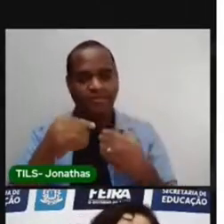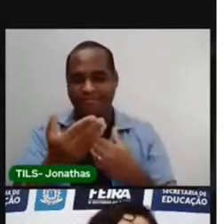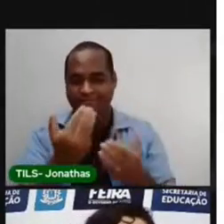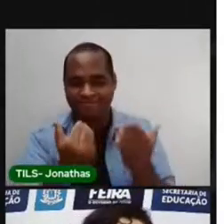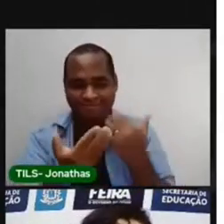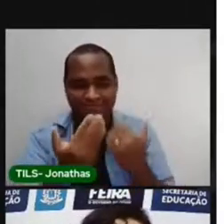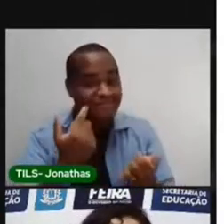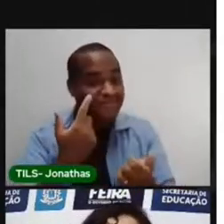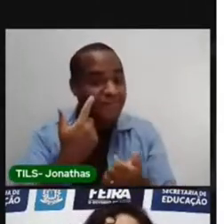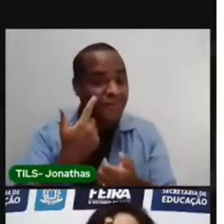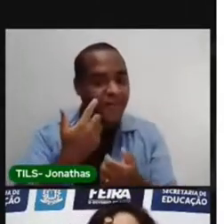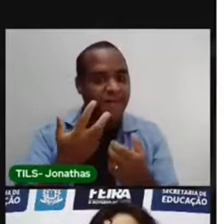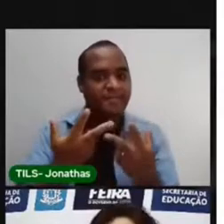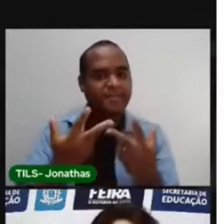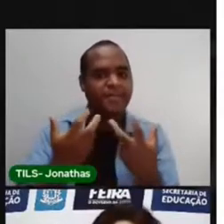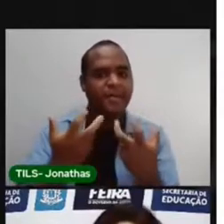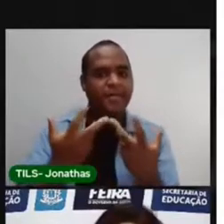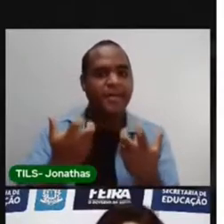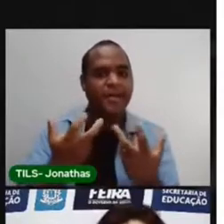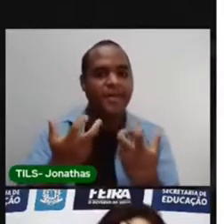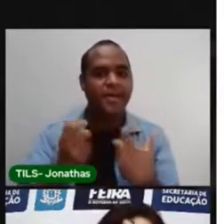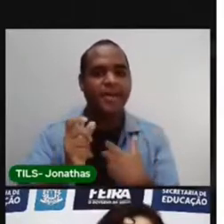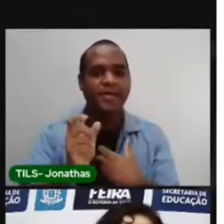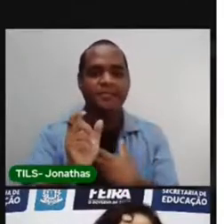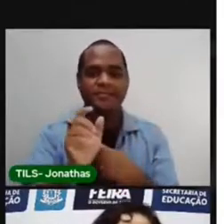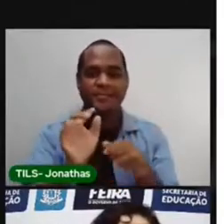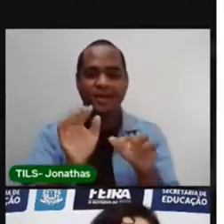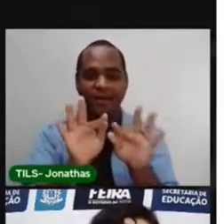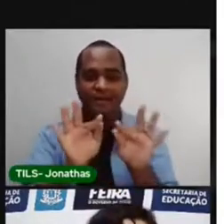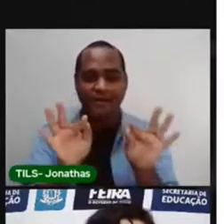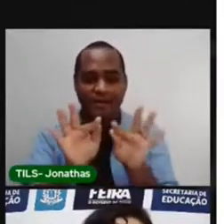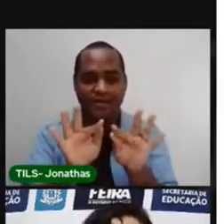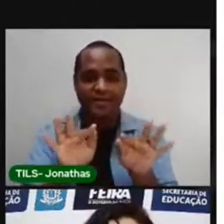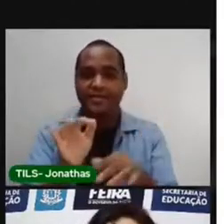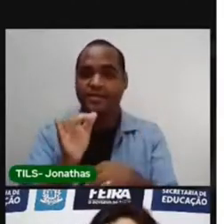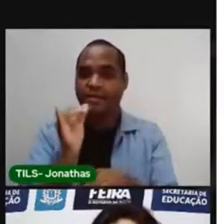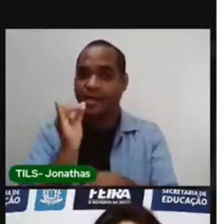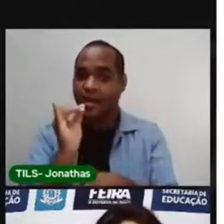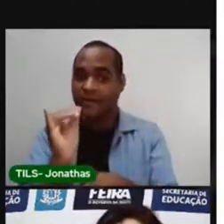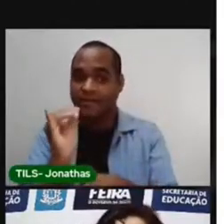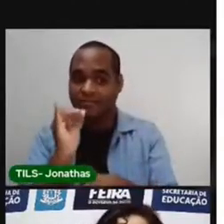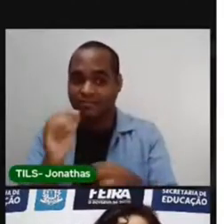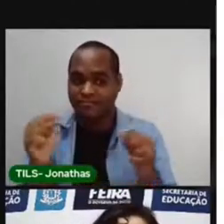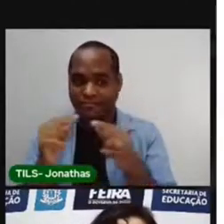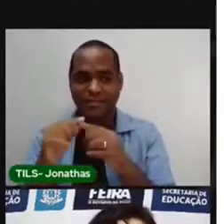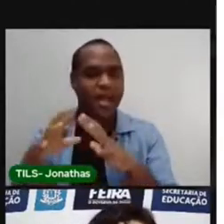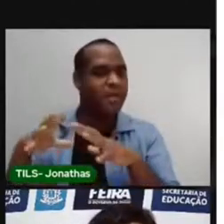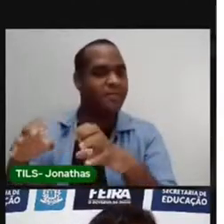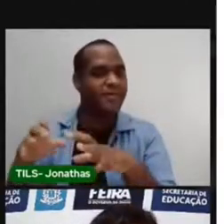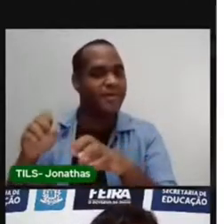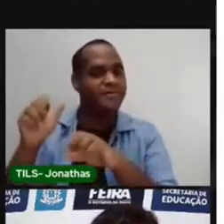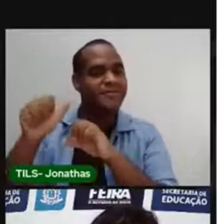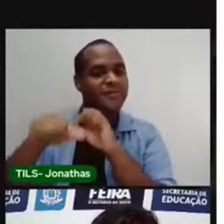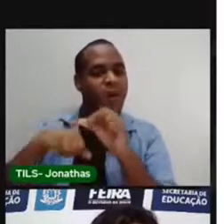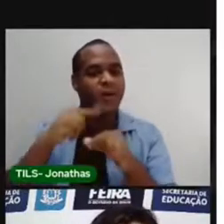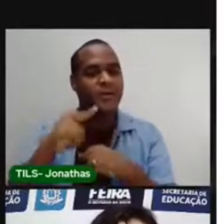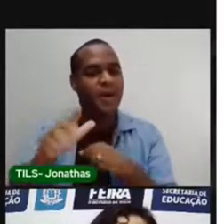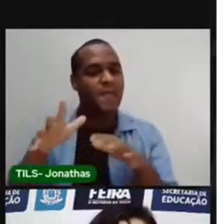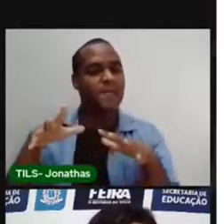assim. Observe a frase. O cachimbo é de barro, bate no